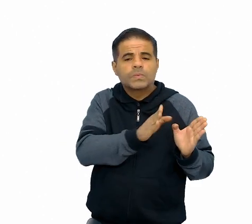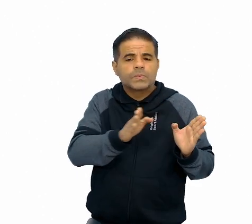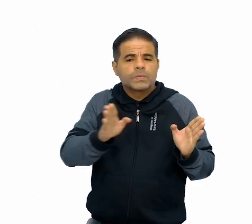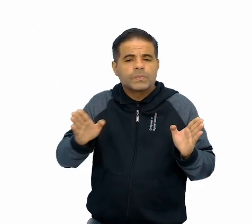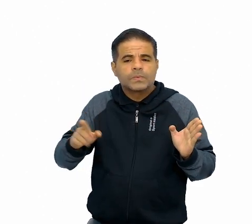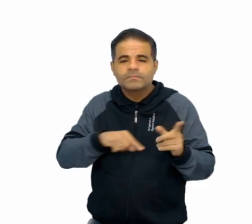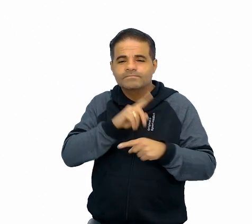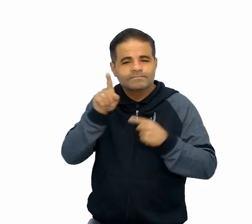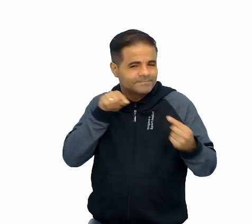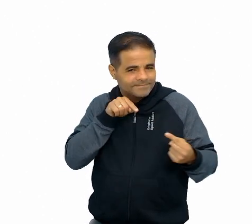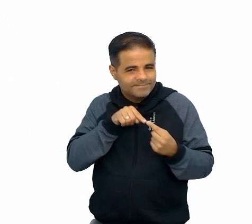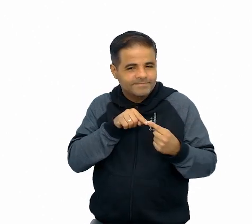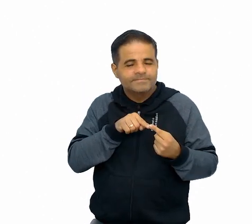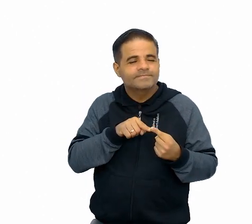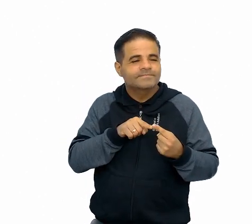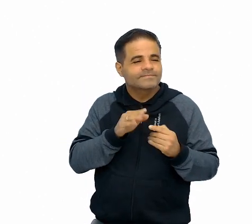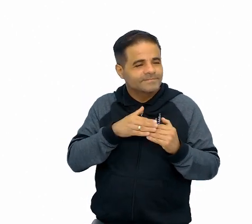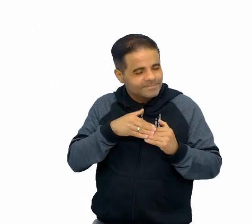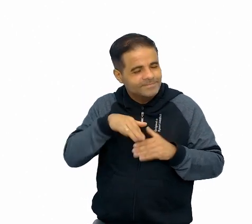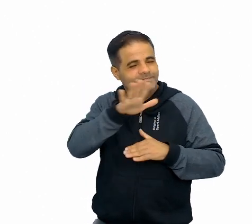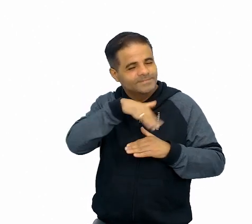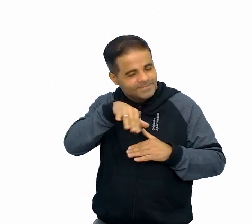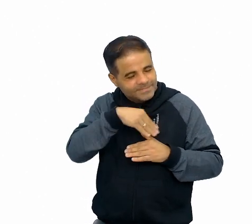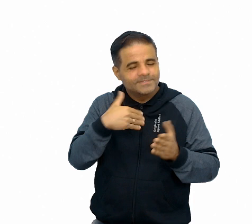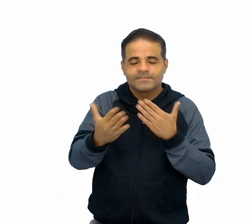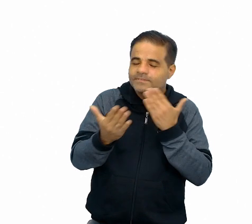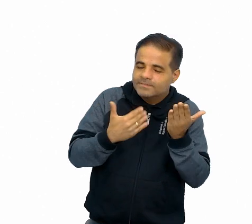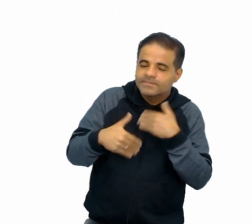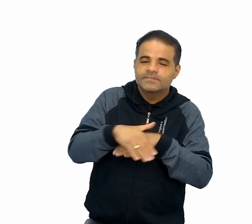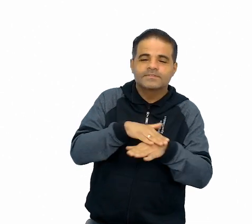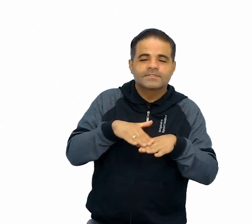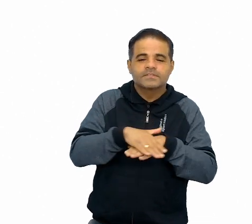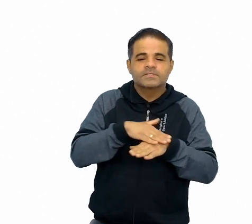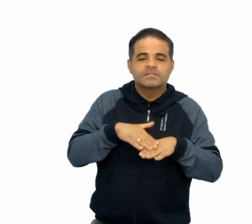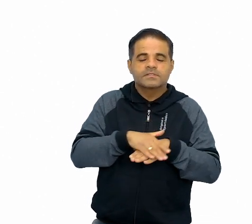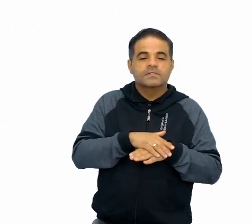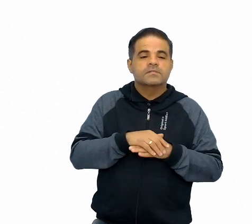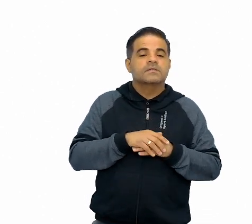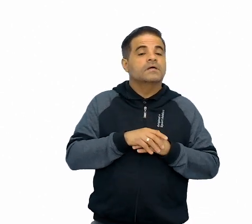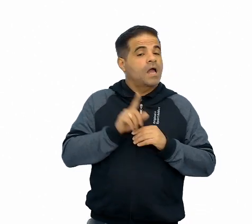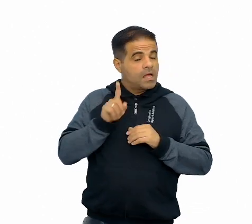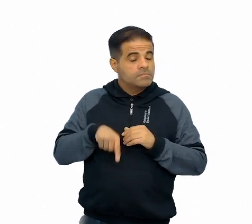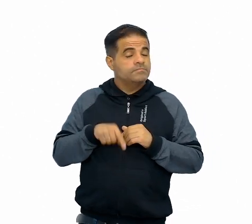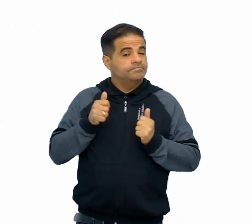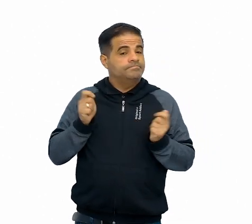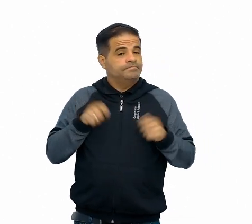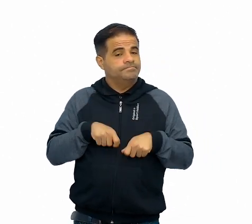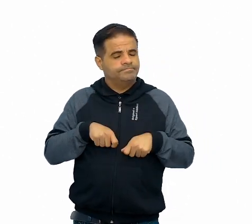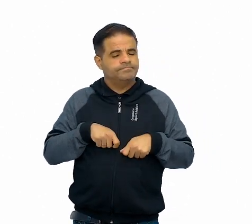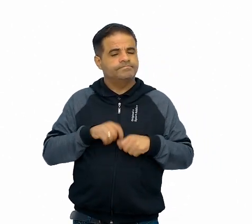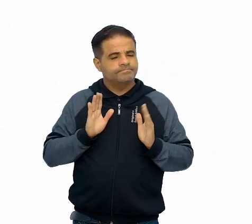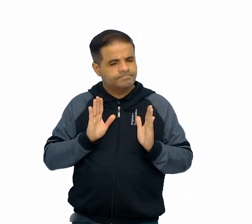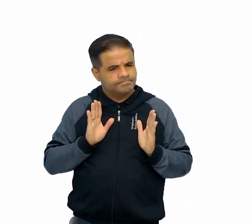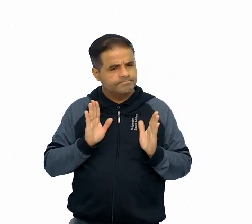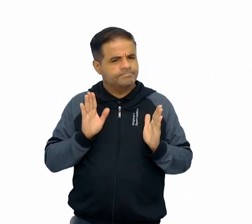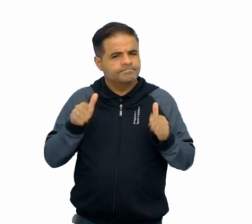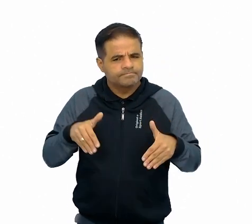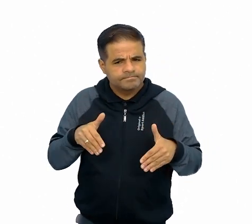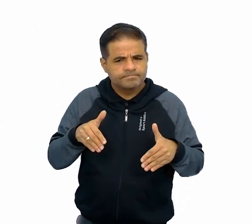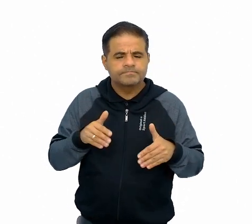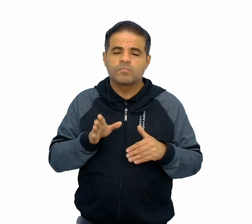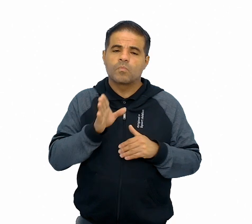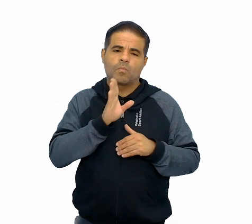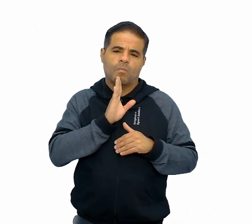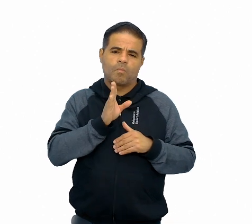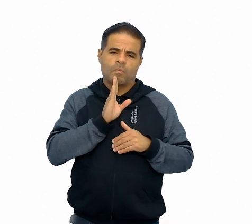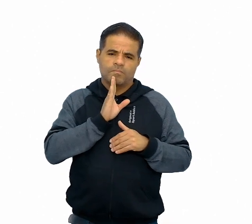propósito comunicativo, como nós já conversamos. E também é um momento que vocês podem se dedicar a